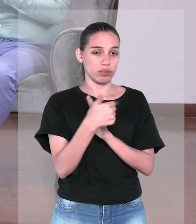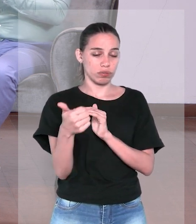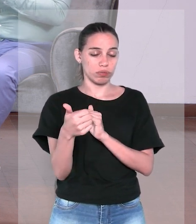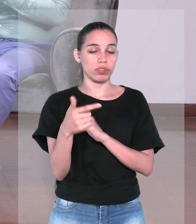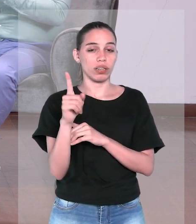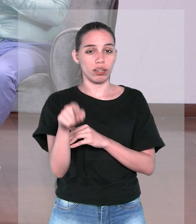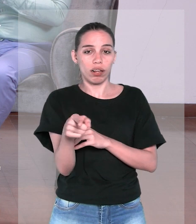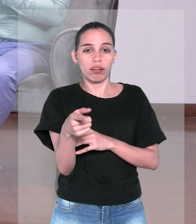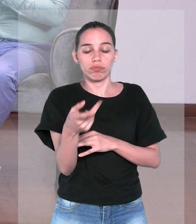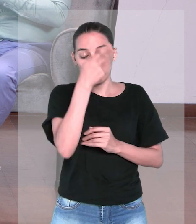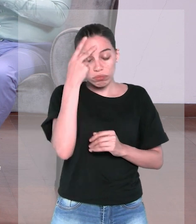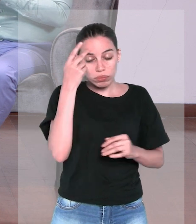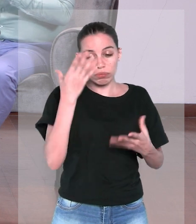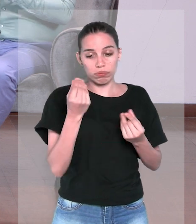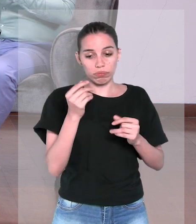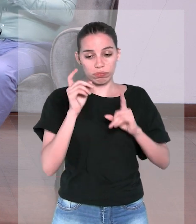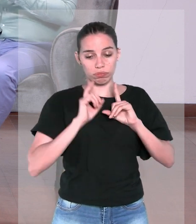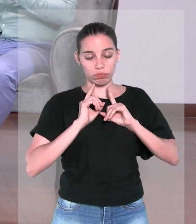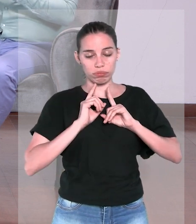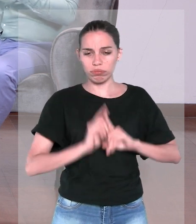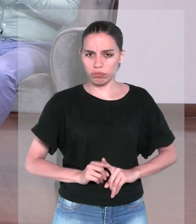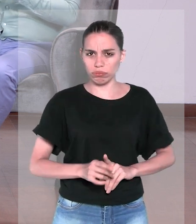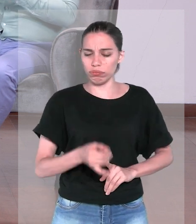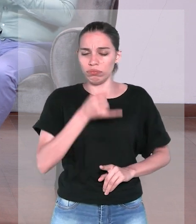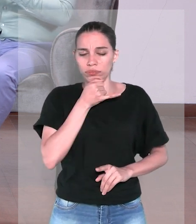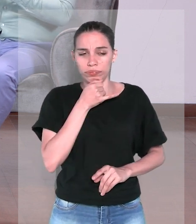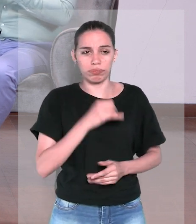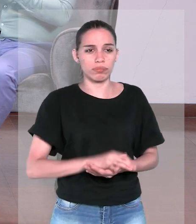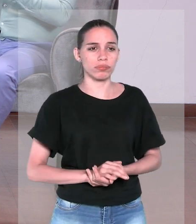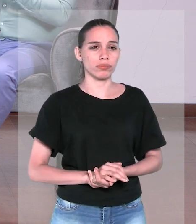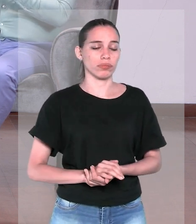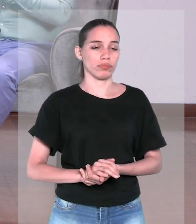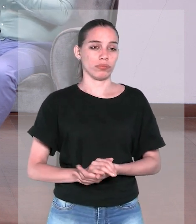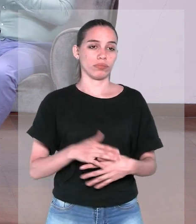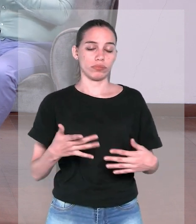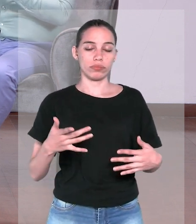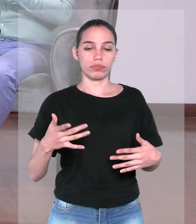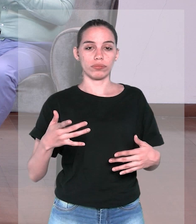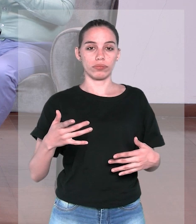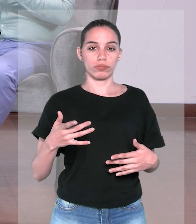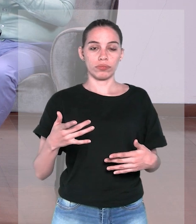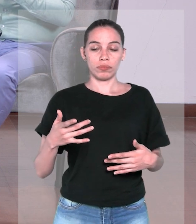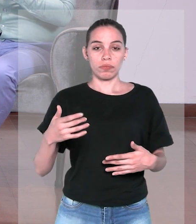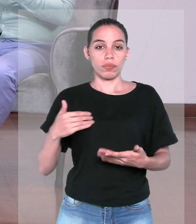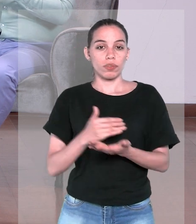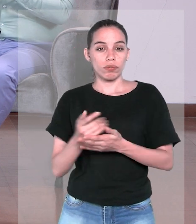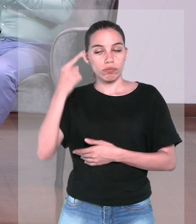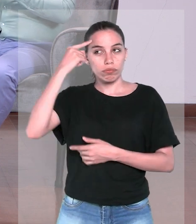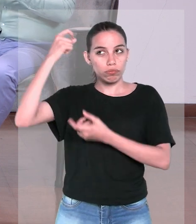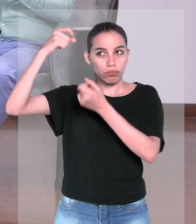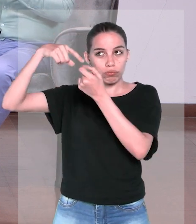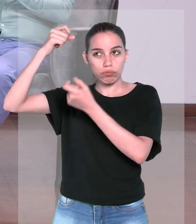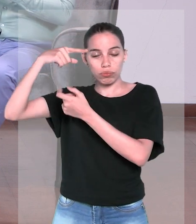de convergência, um sentido entre mim, de uma outra geração, e essa geração